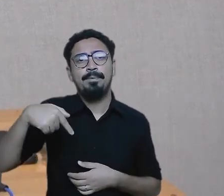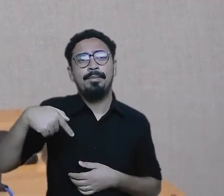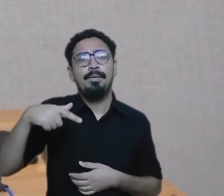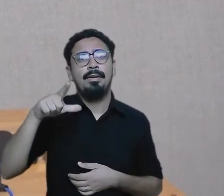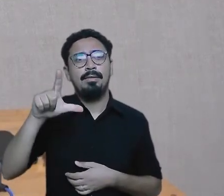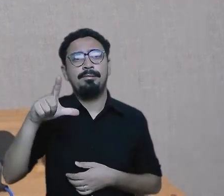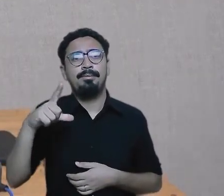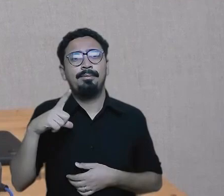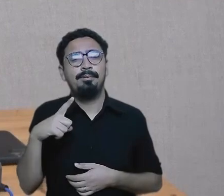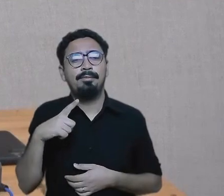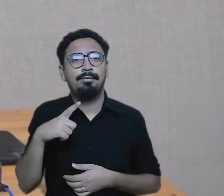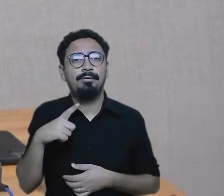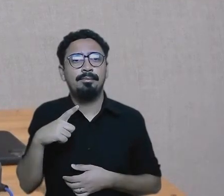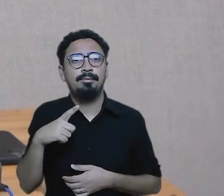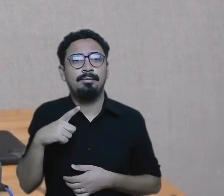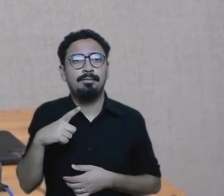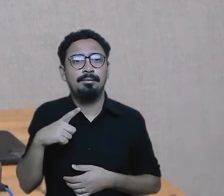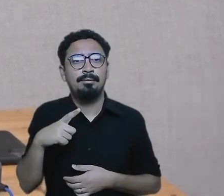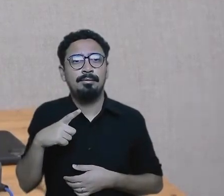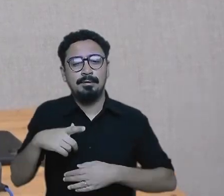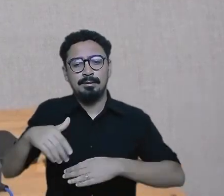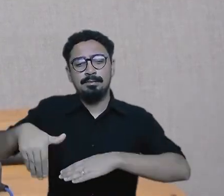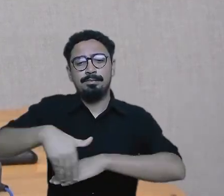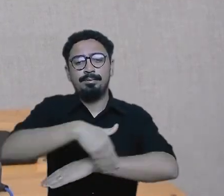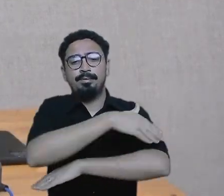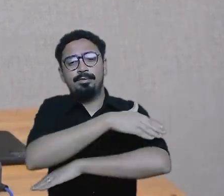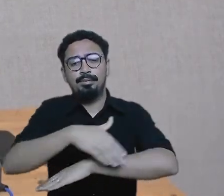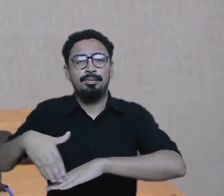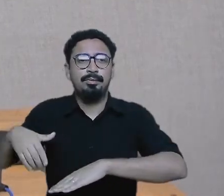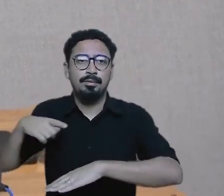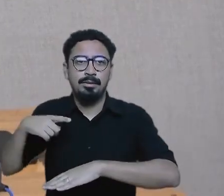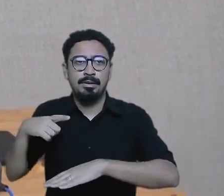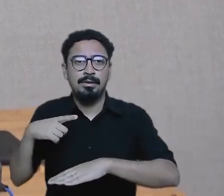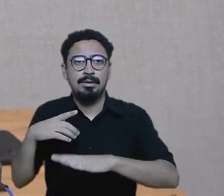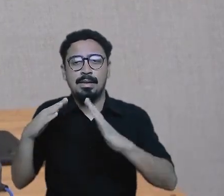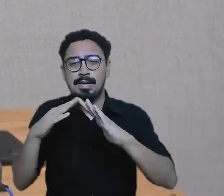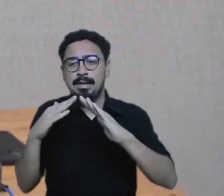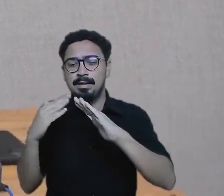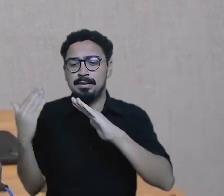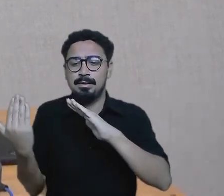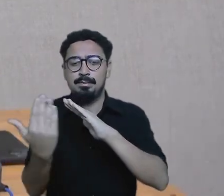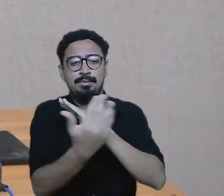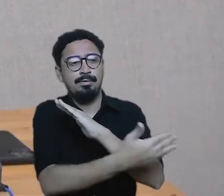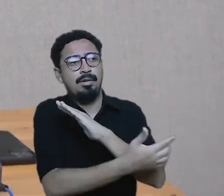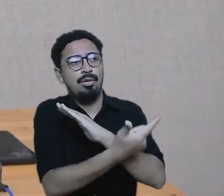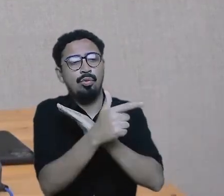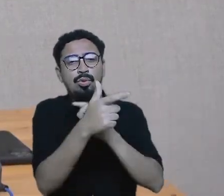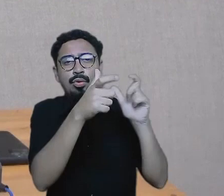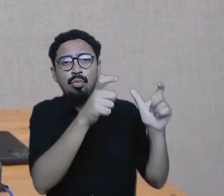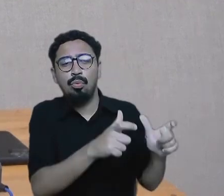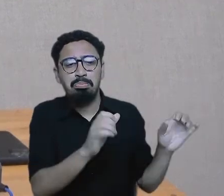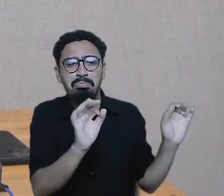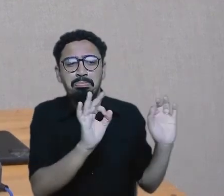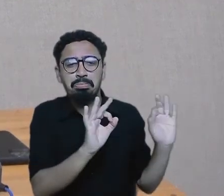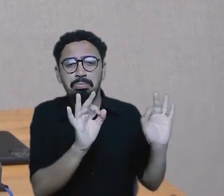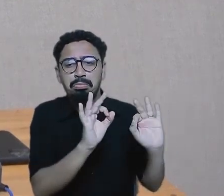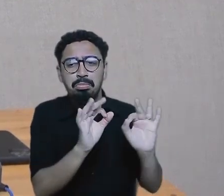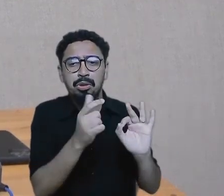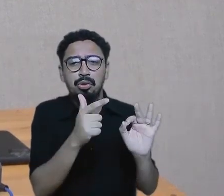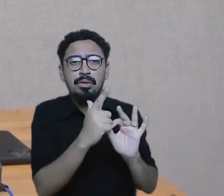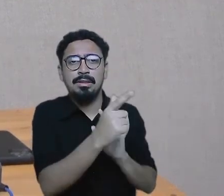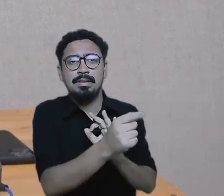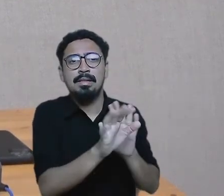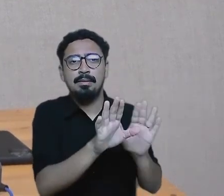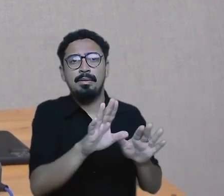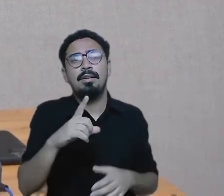e passa no meio de uma casa por exemplo e não vai pra lugar nenhum e para canto nenhum certo agora tem becos que